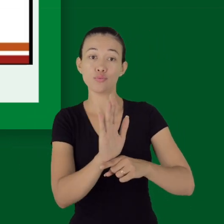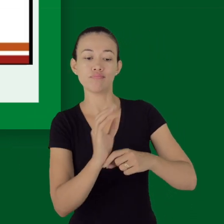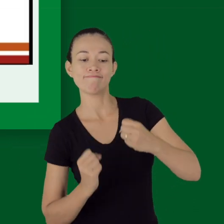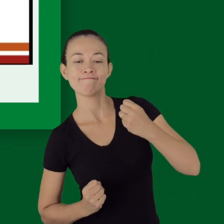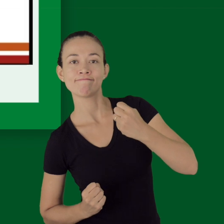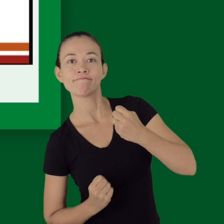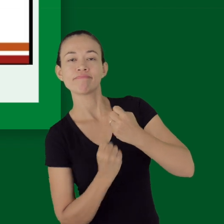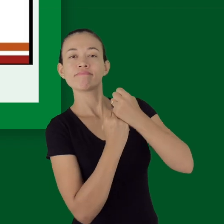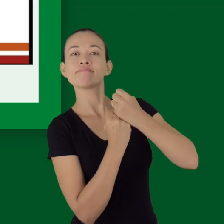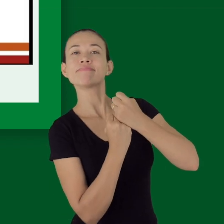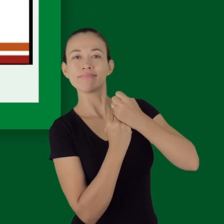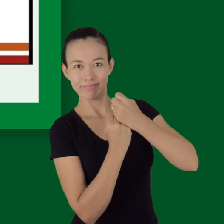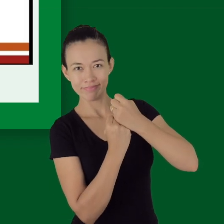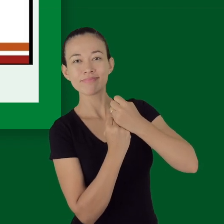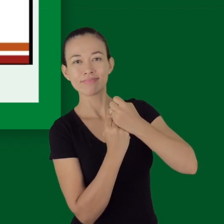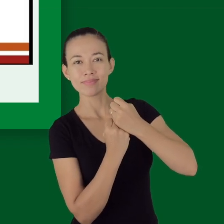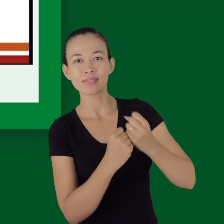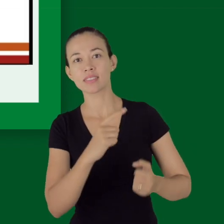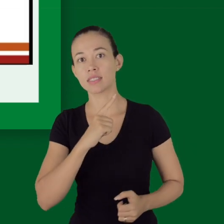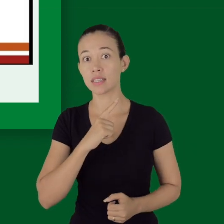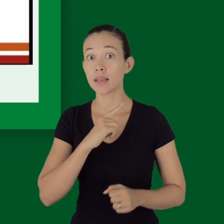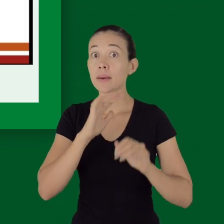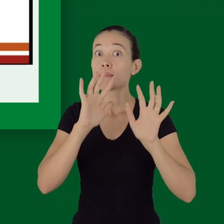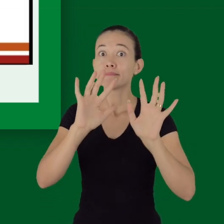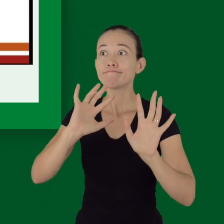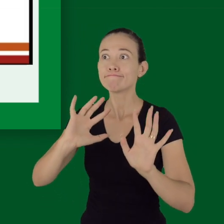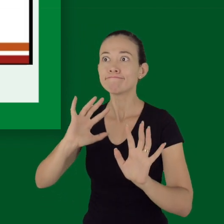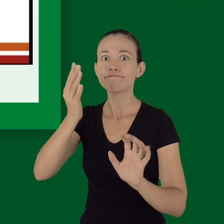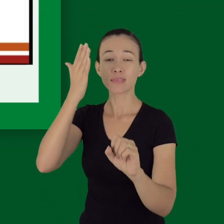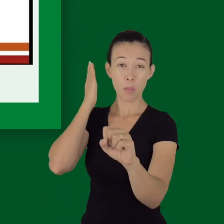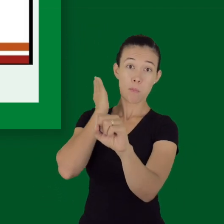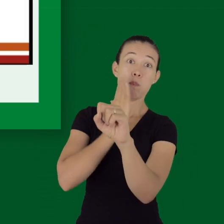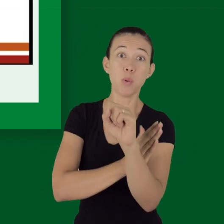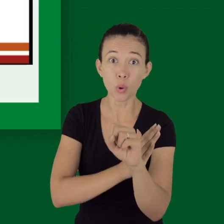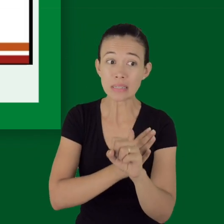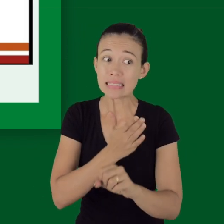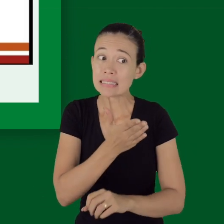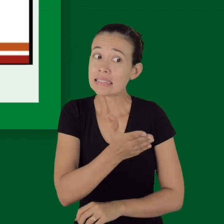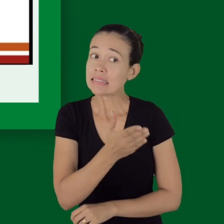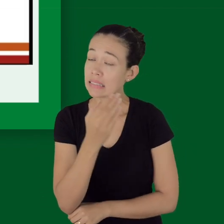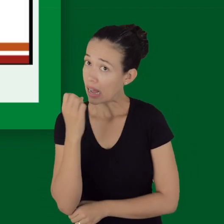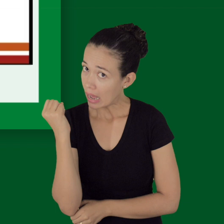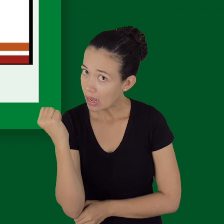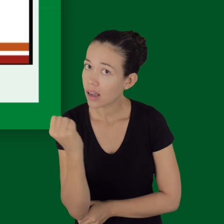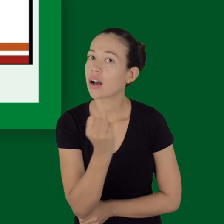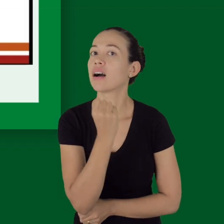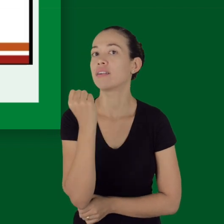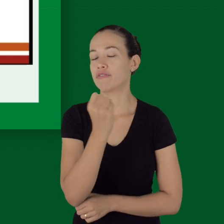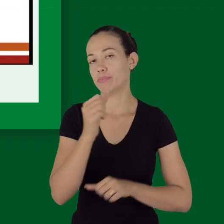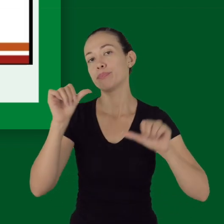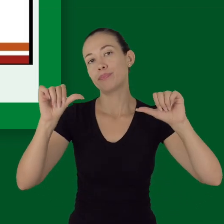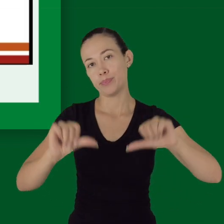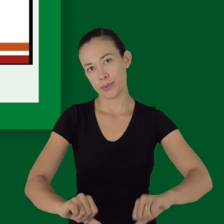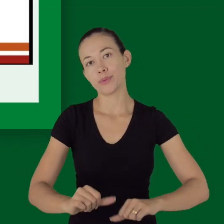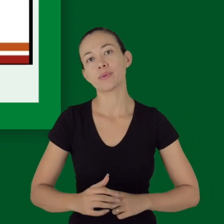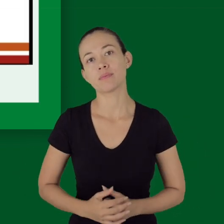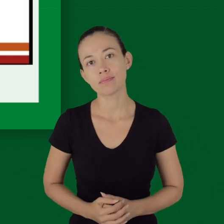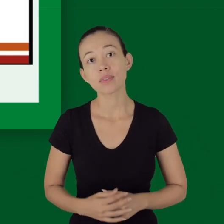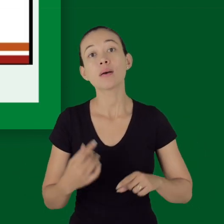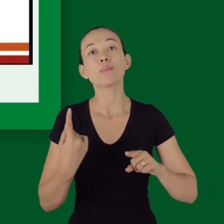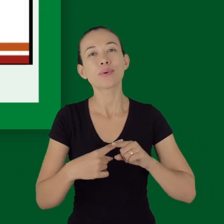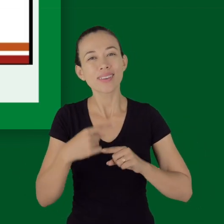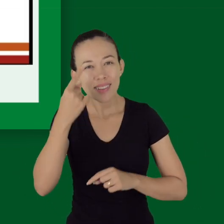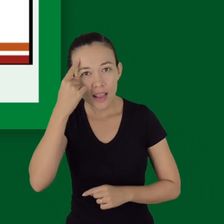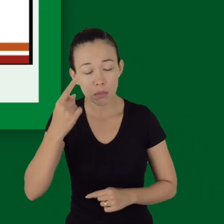costais, dão uma certa sustentação na coluna vertebral. Mas, quando ocorre lesão, normalmente são lesões de grande